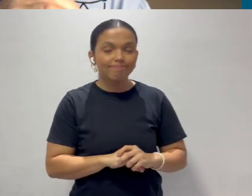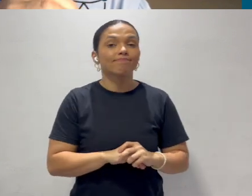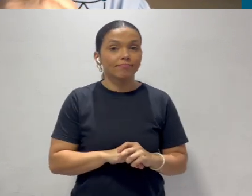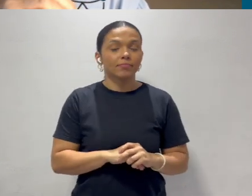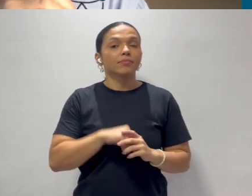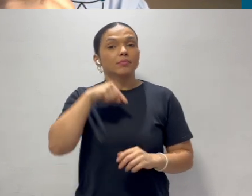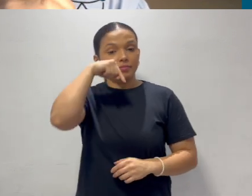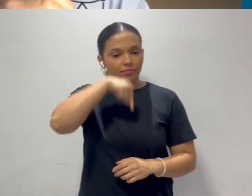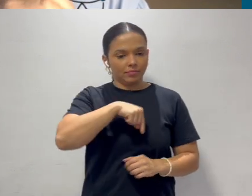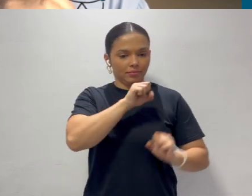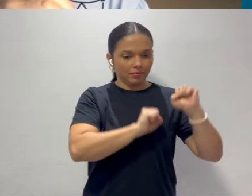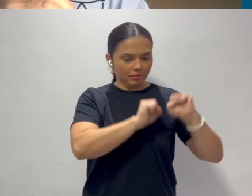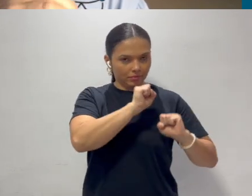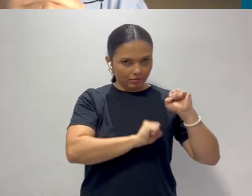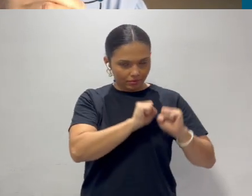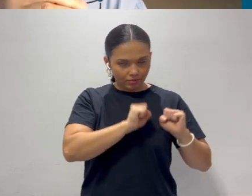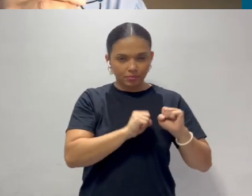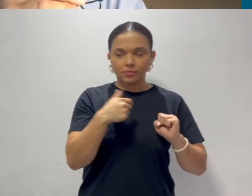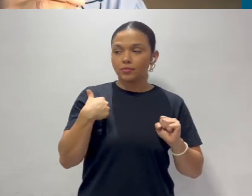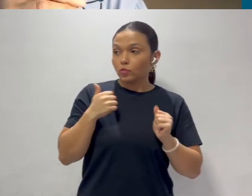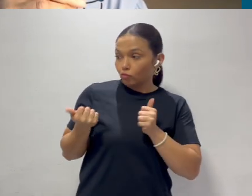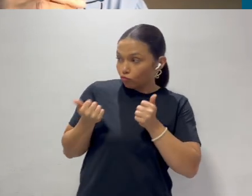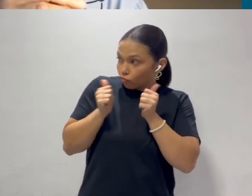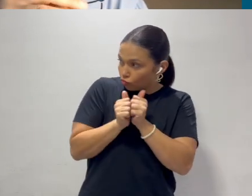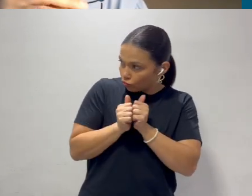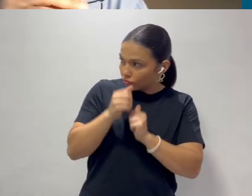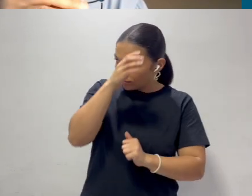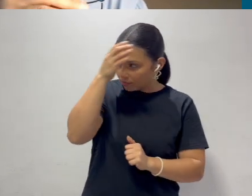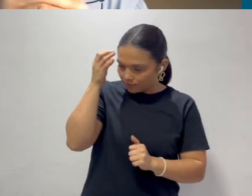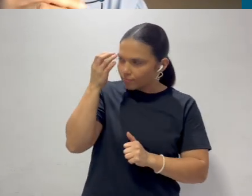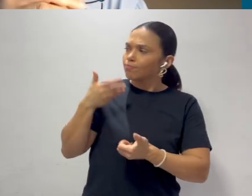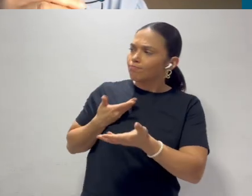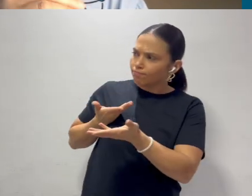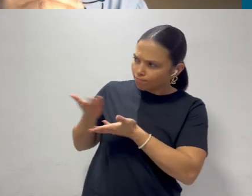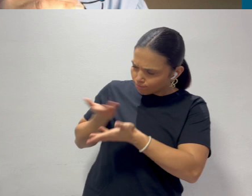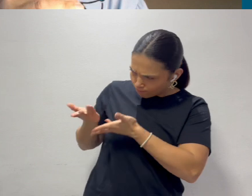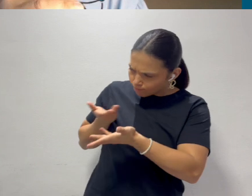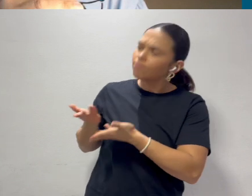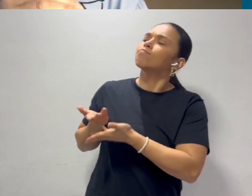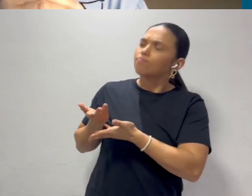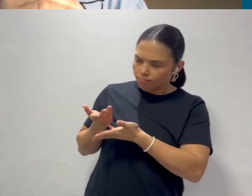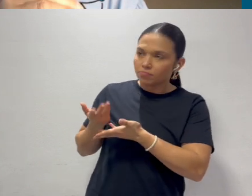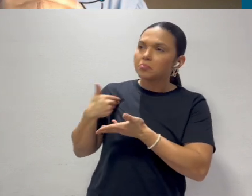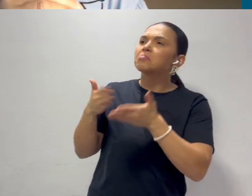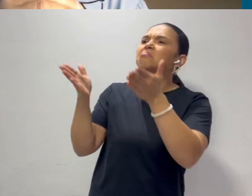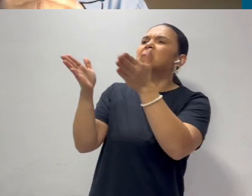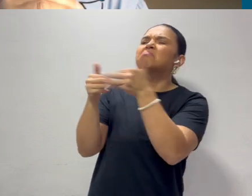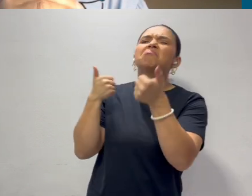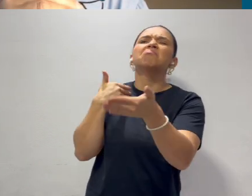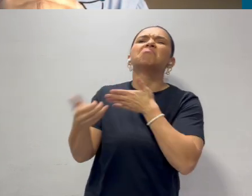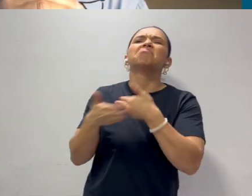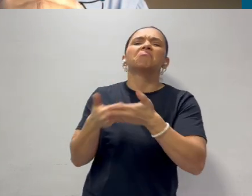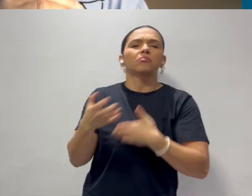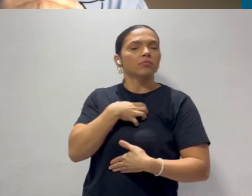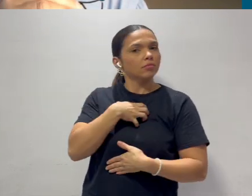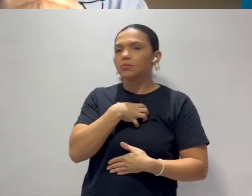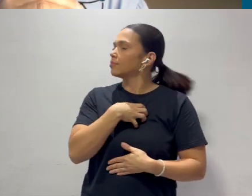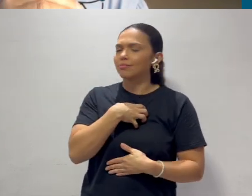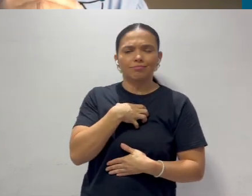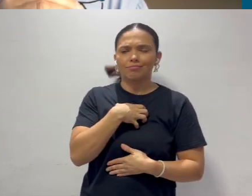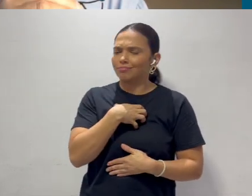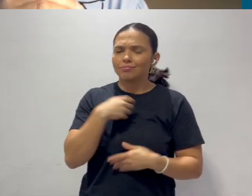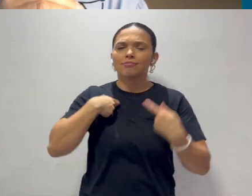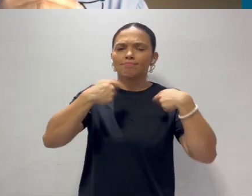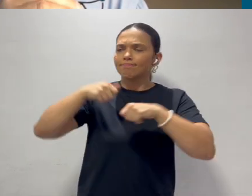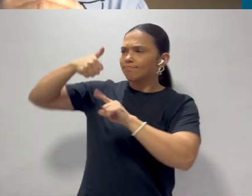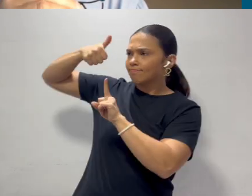fazer, eu estou muito junto do meu cliente quando eu solicito essa aposentadoria. Eu não posso solicitar simplesmente por solicitar. Você faz